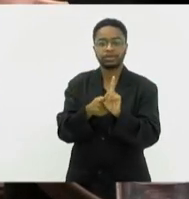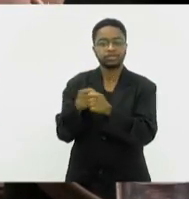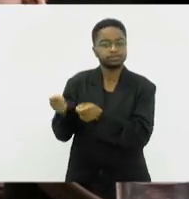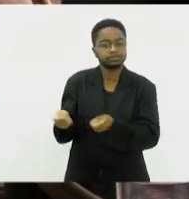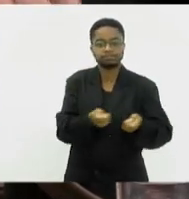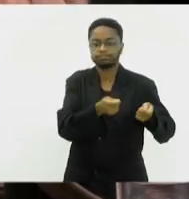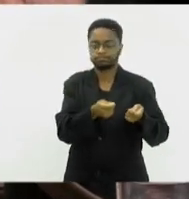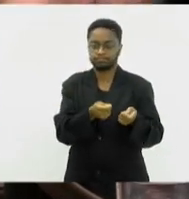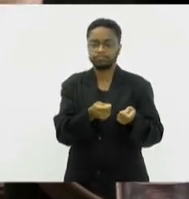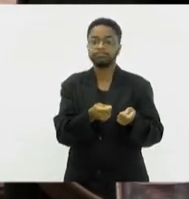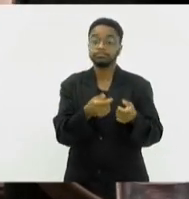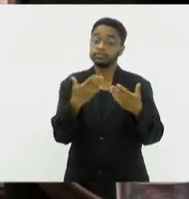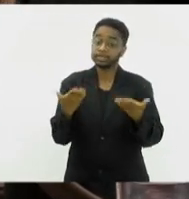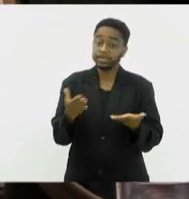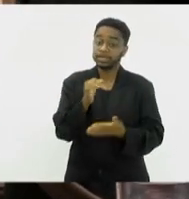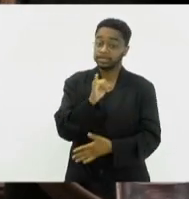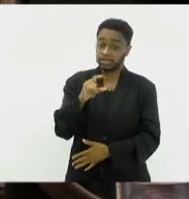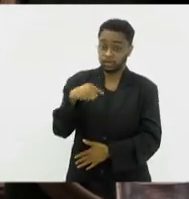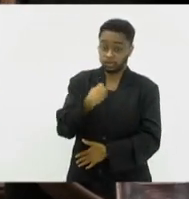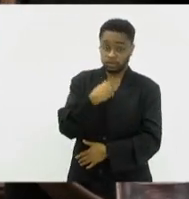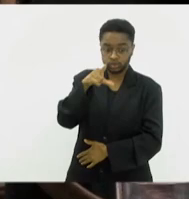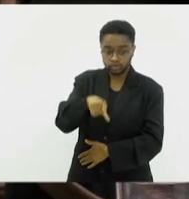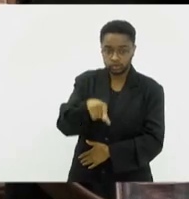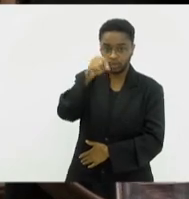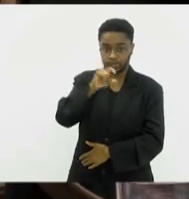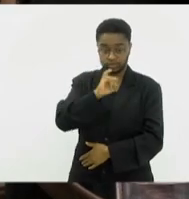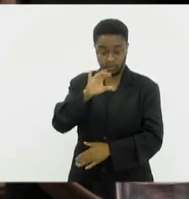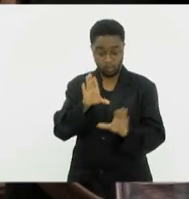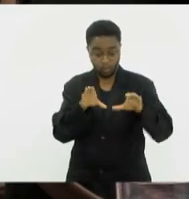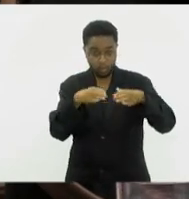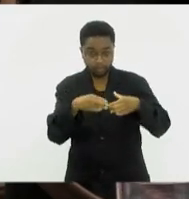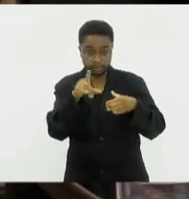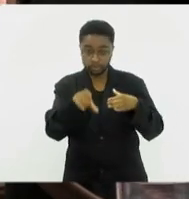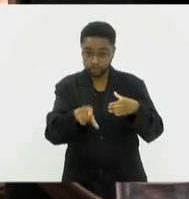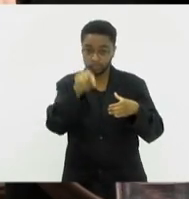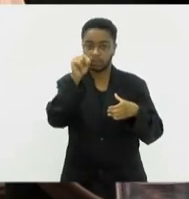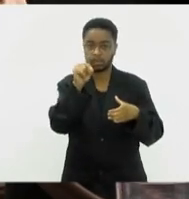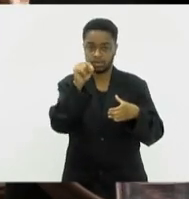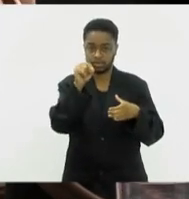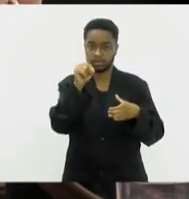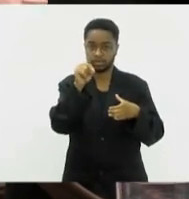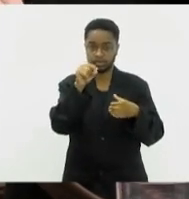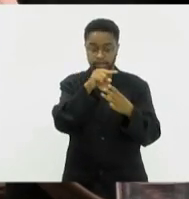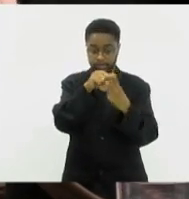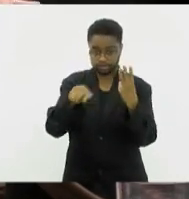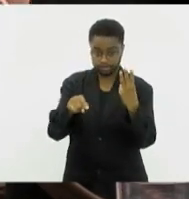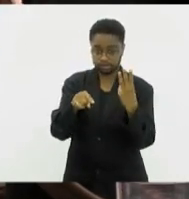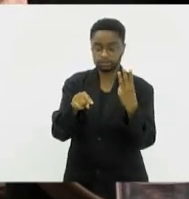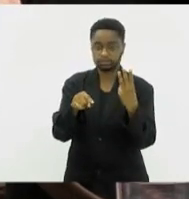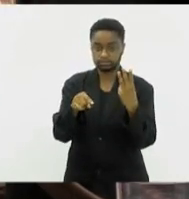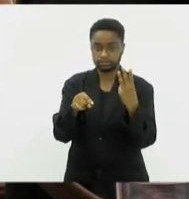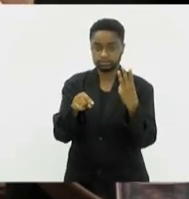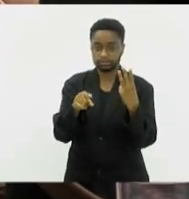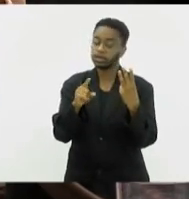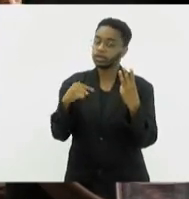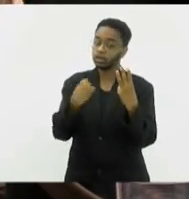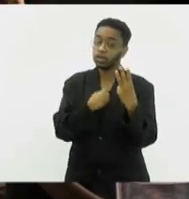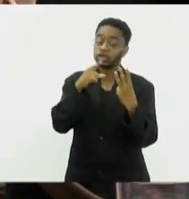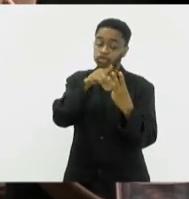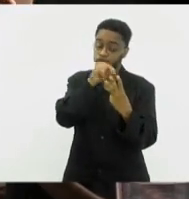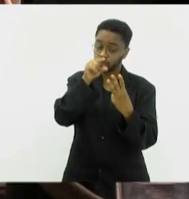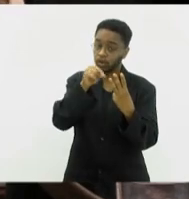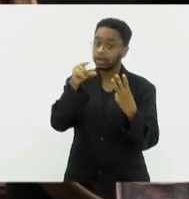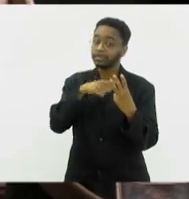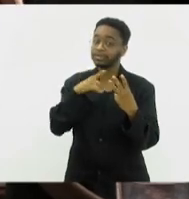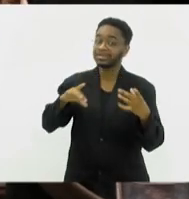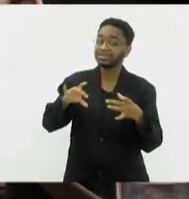mínimo. Então, se a gente escolheu, se o Comitê Estadual de Prevenção e Combate à Tortura escolheu essas pessoas, a gente escolheu com